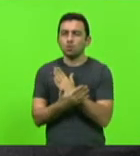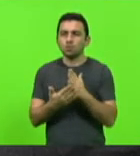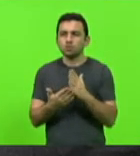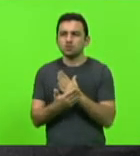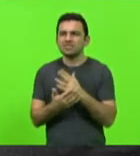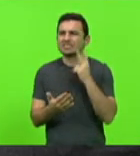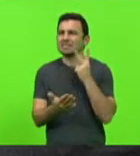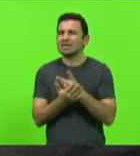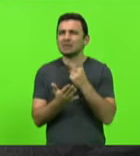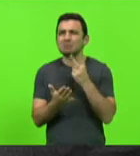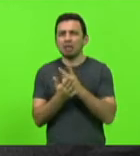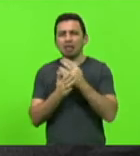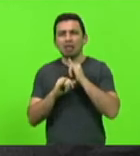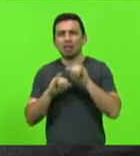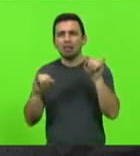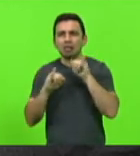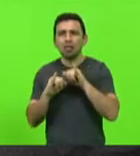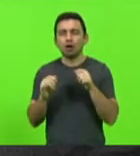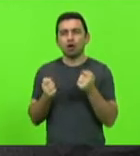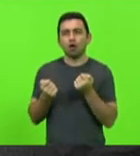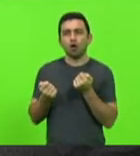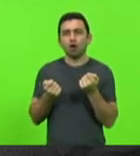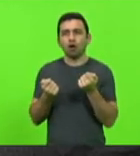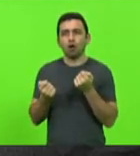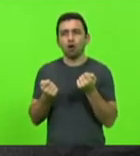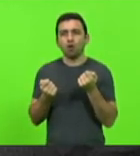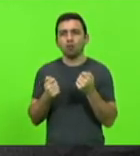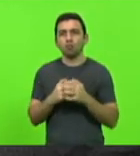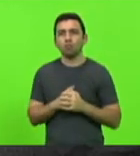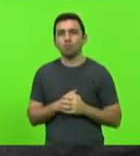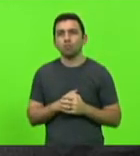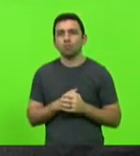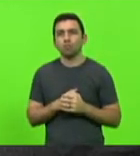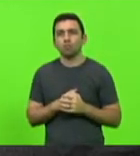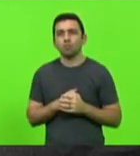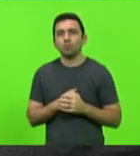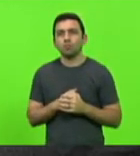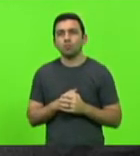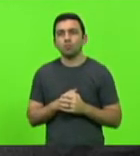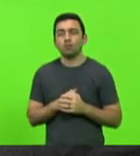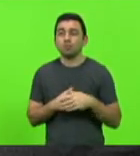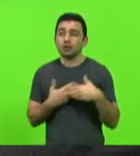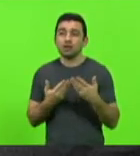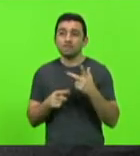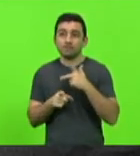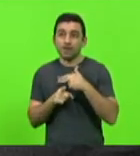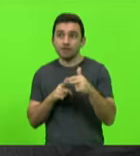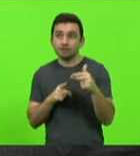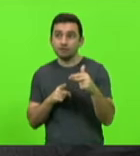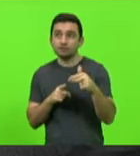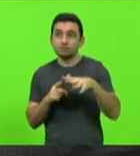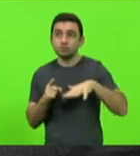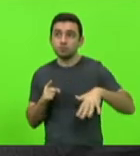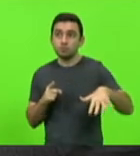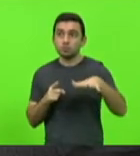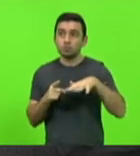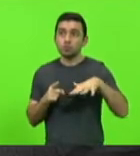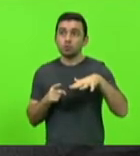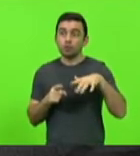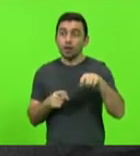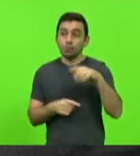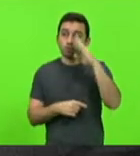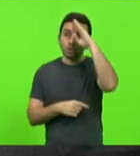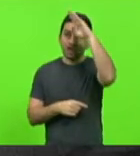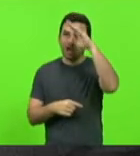essas militâncias, porém, de modo controlado, podemos dizer assim. Porém, com a vitória do Bolsonaro, ele deixou tudo de lado. E